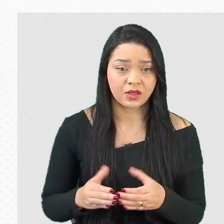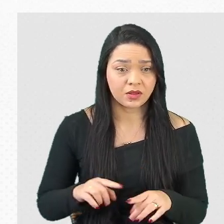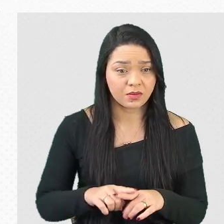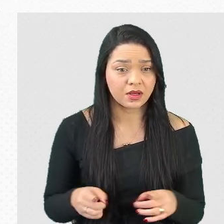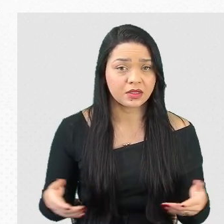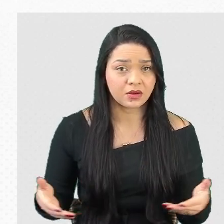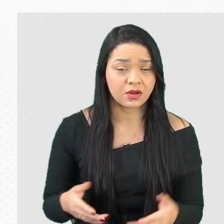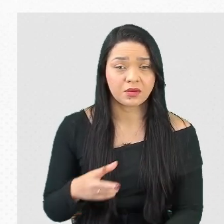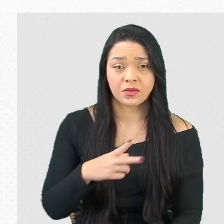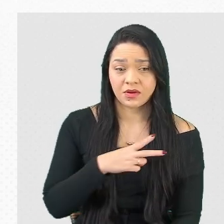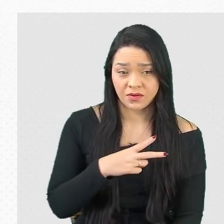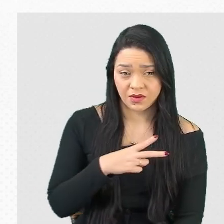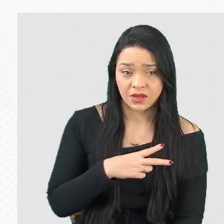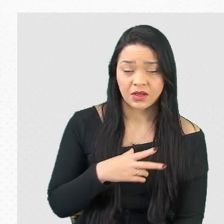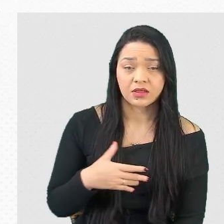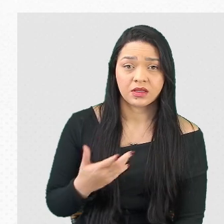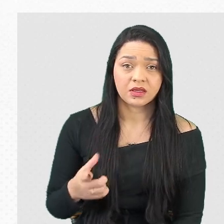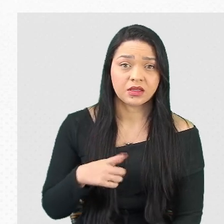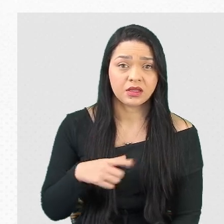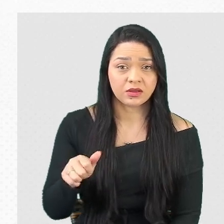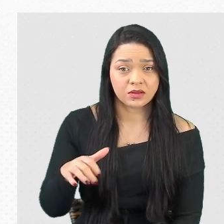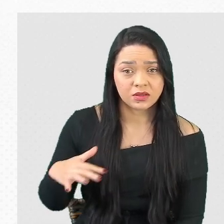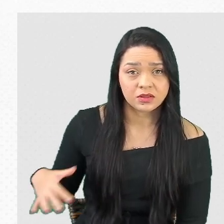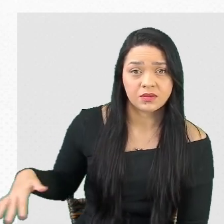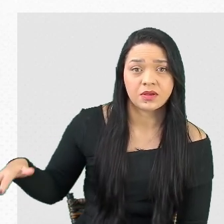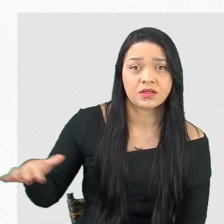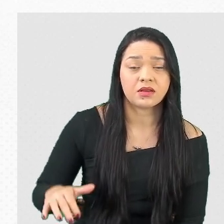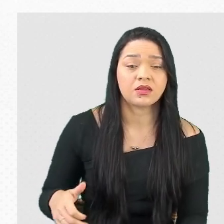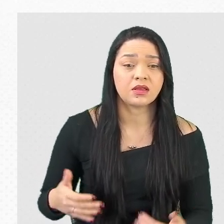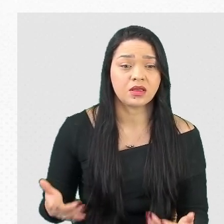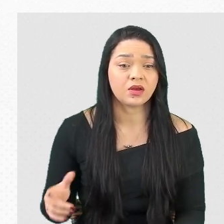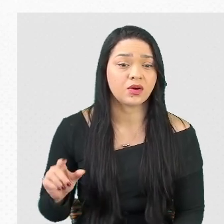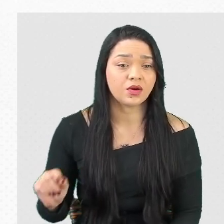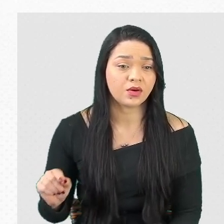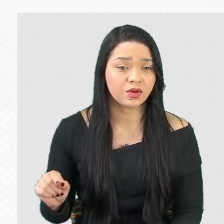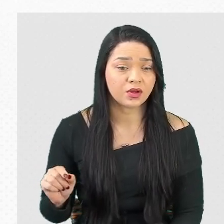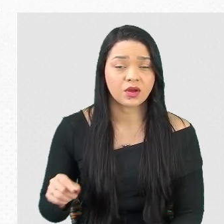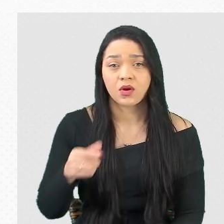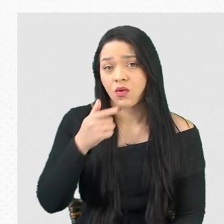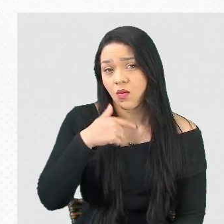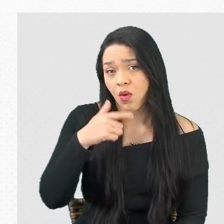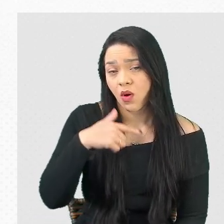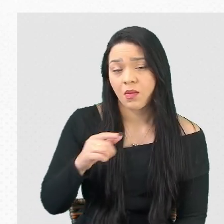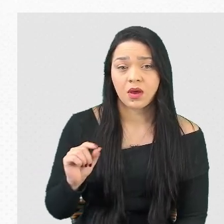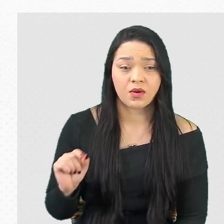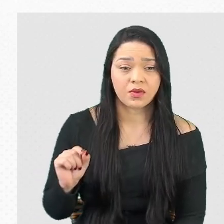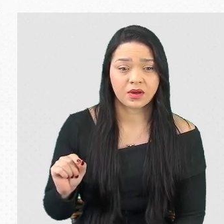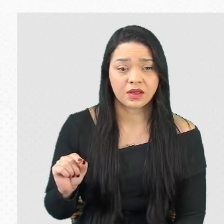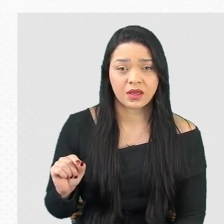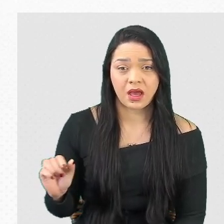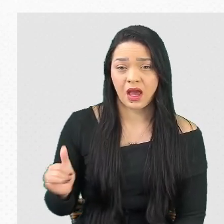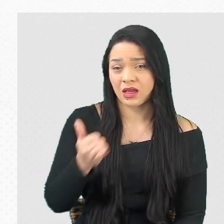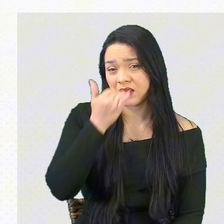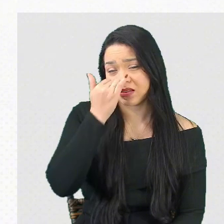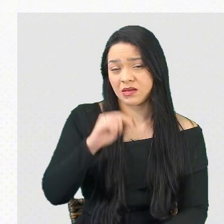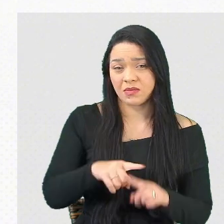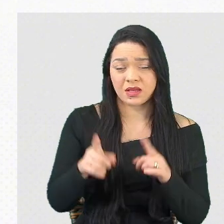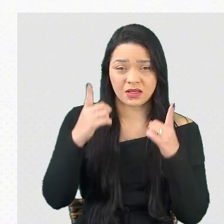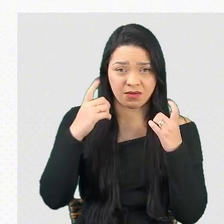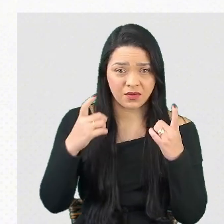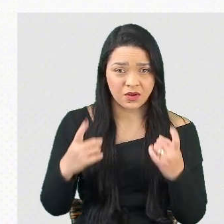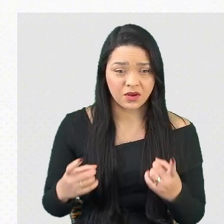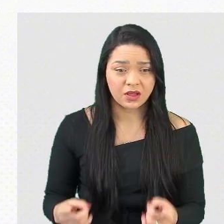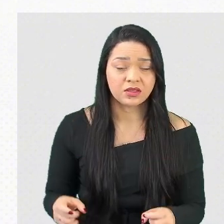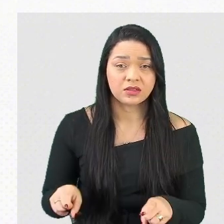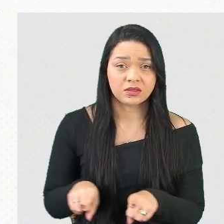para a propriedade privada, cercou um espaço de ser meu, isso perverteu o homem, trouxe a ganância, mas com isso trouxe a violência